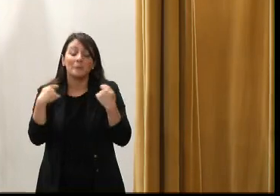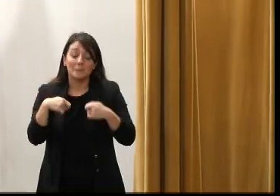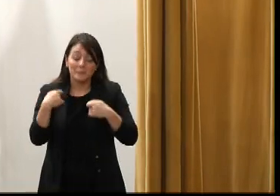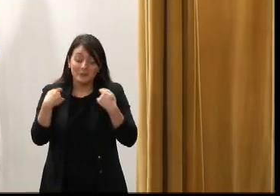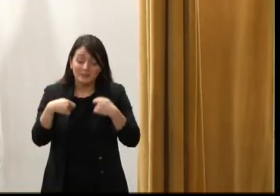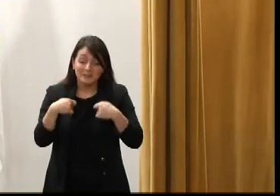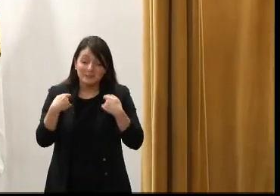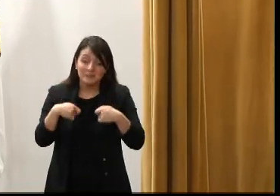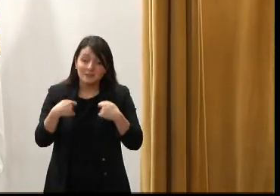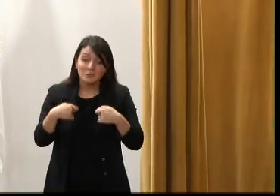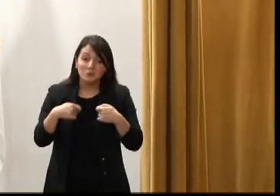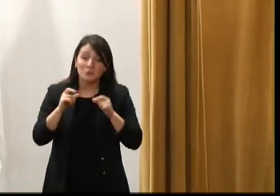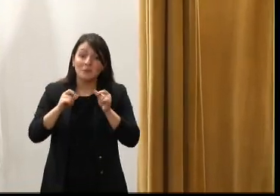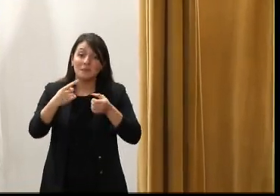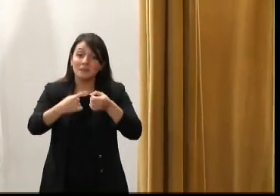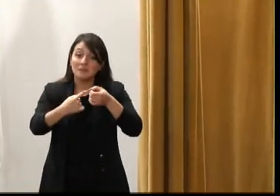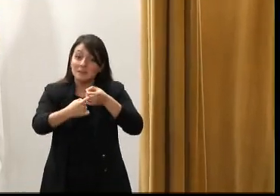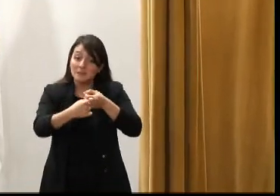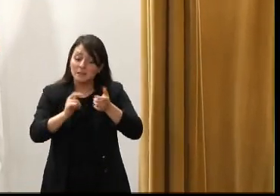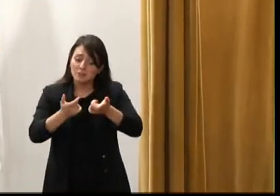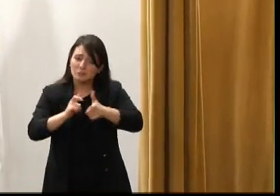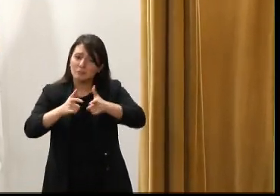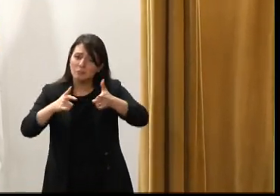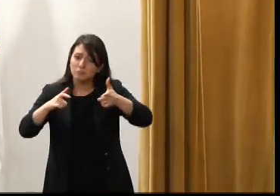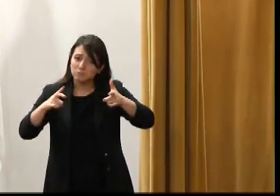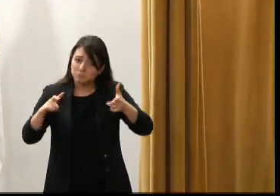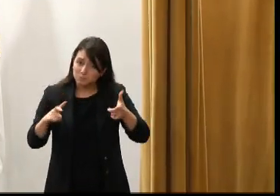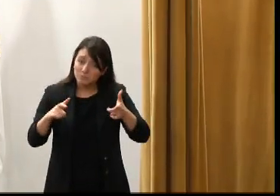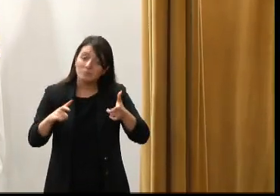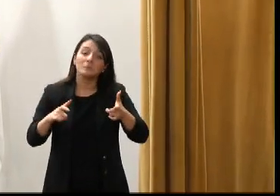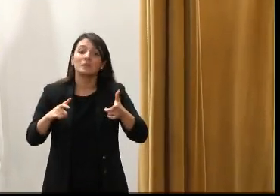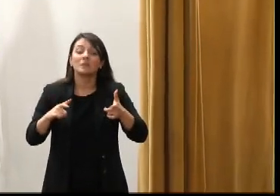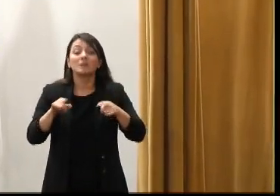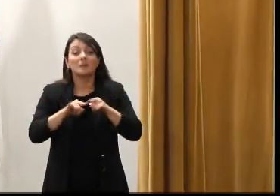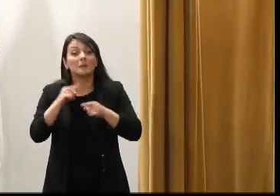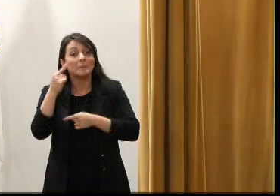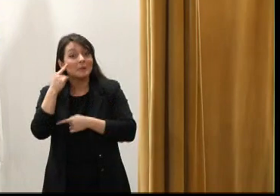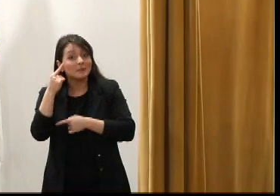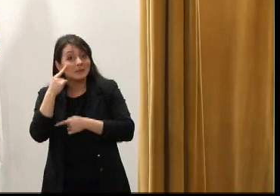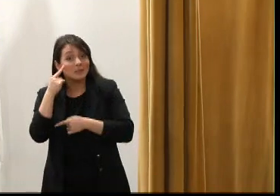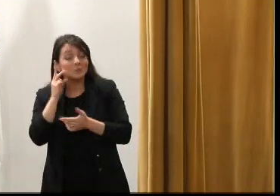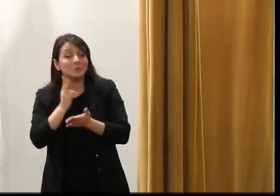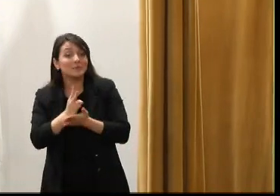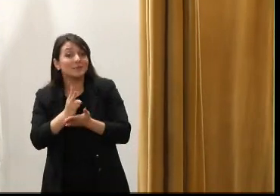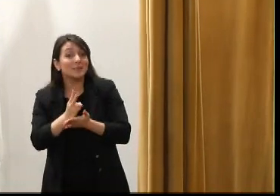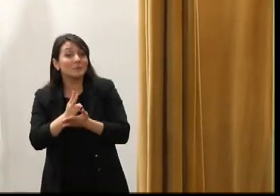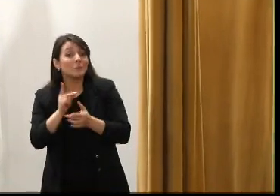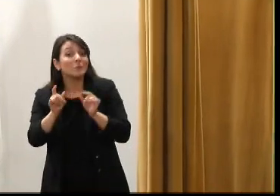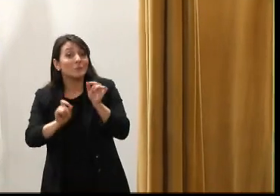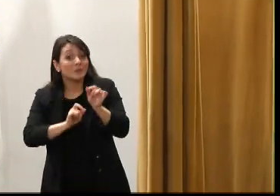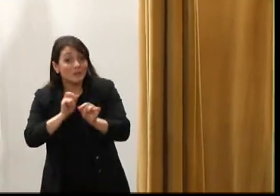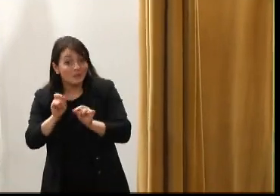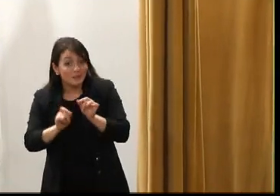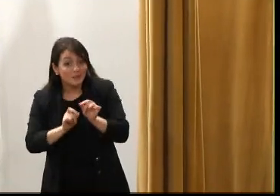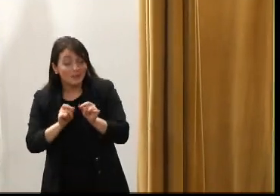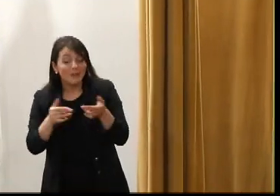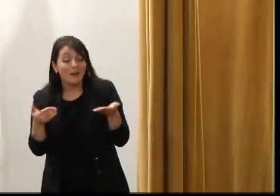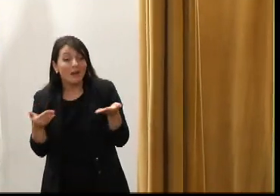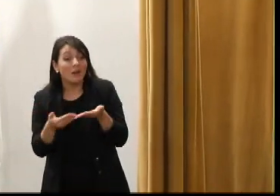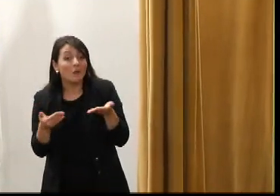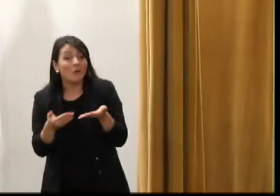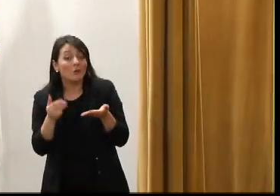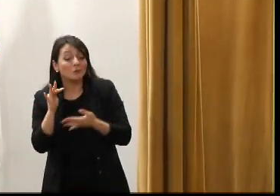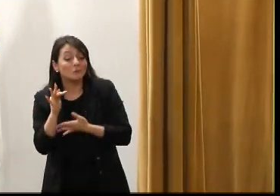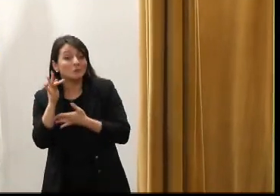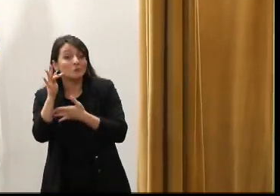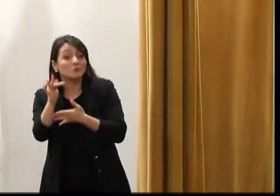preciso que a cidade cresça, seja pensada, sempre levando em consideração, a partir de agora,